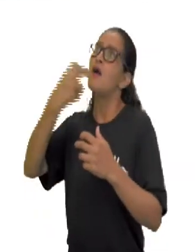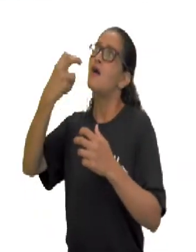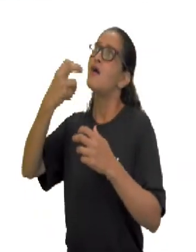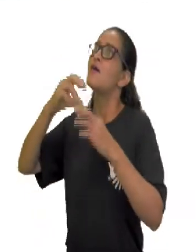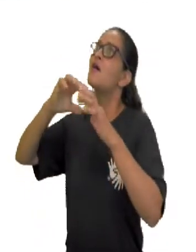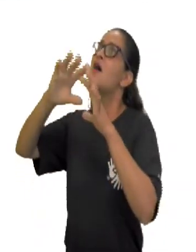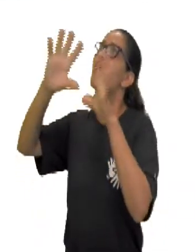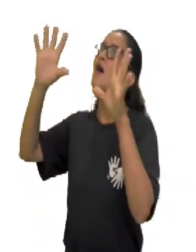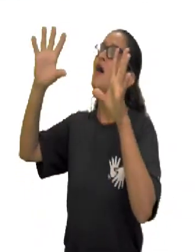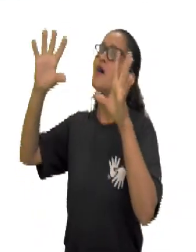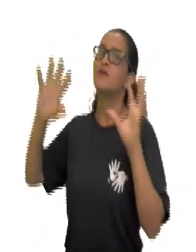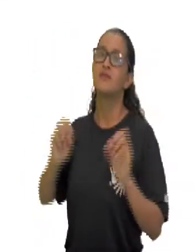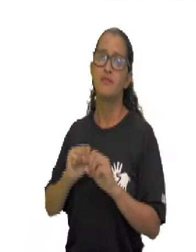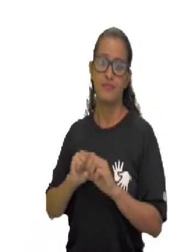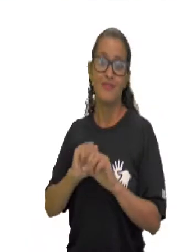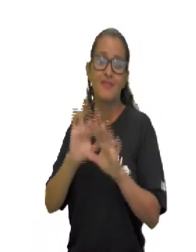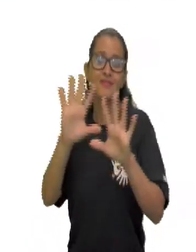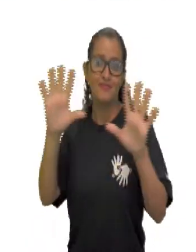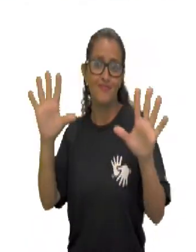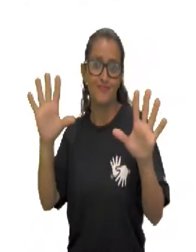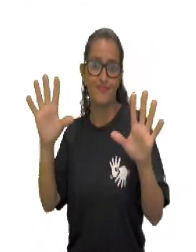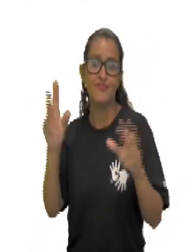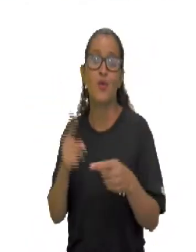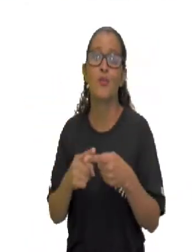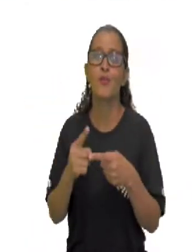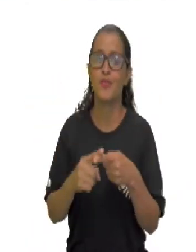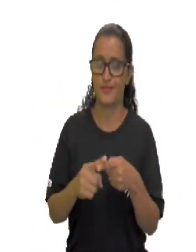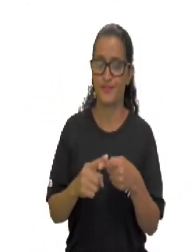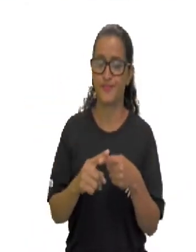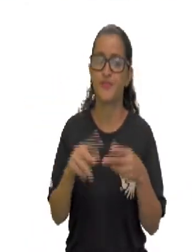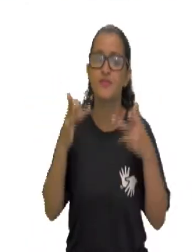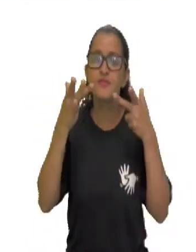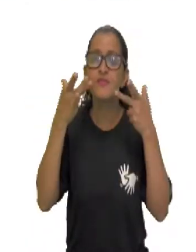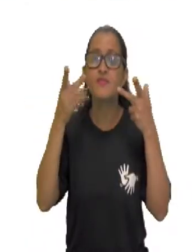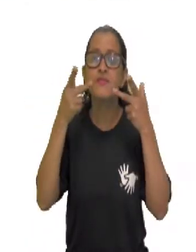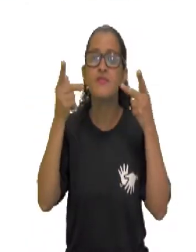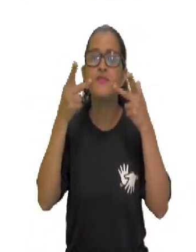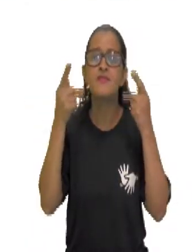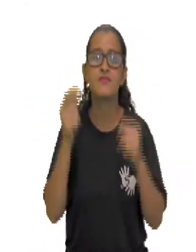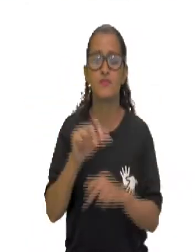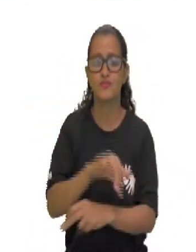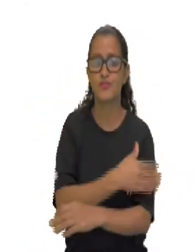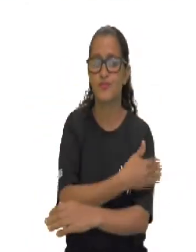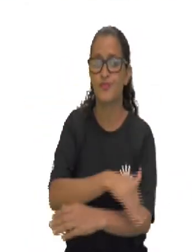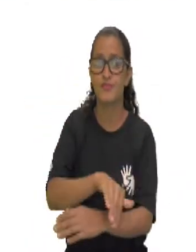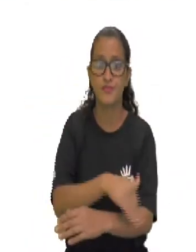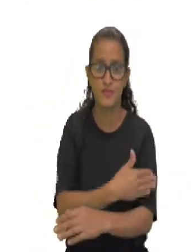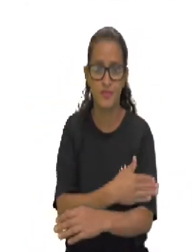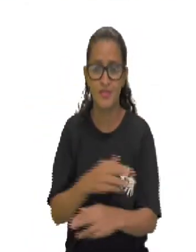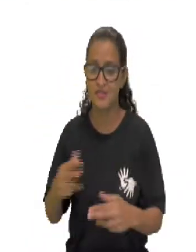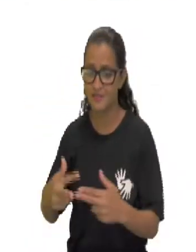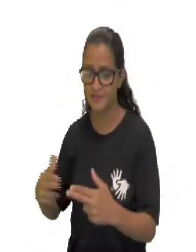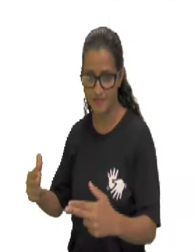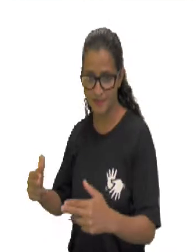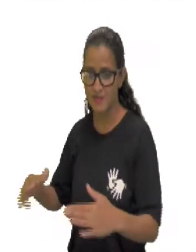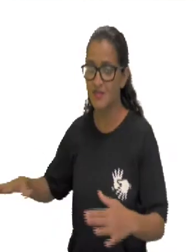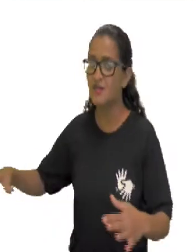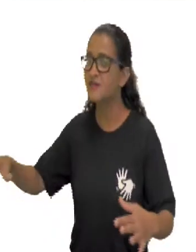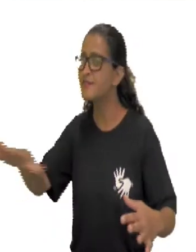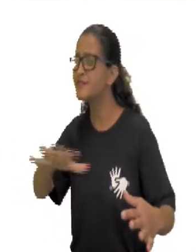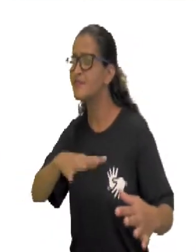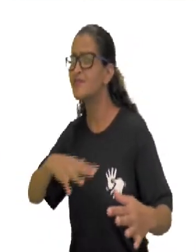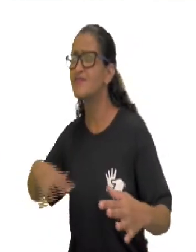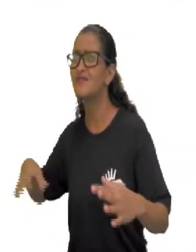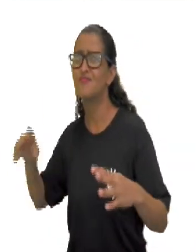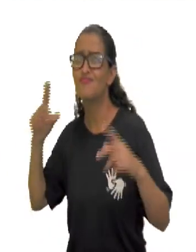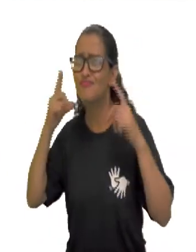elevado, né? Por quê? Quem sabe por quê? Porque o teatro de rua, o que acontece? Tem várias coisas em volta,